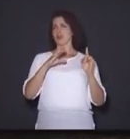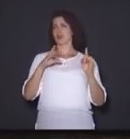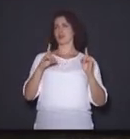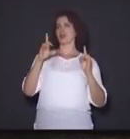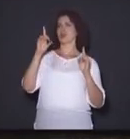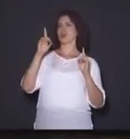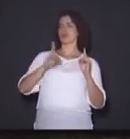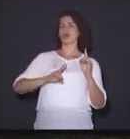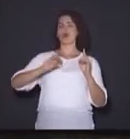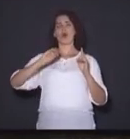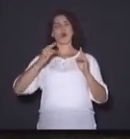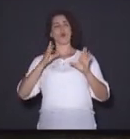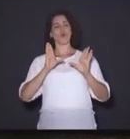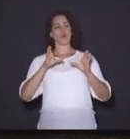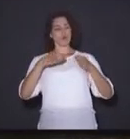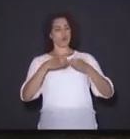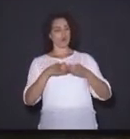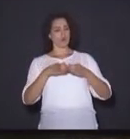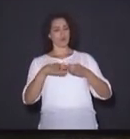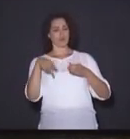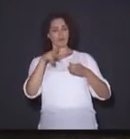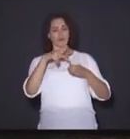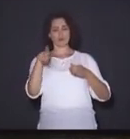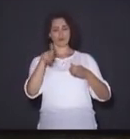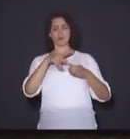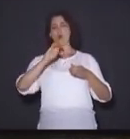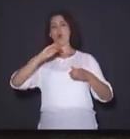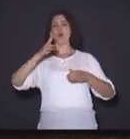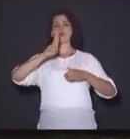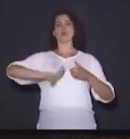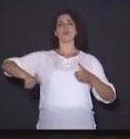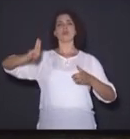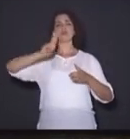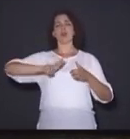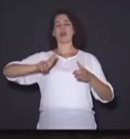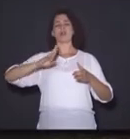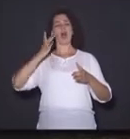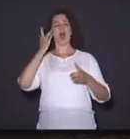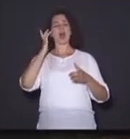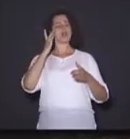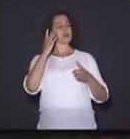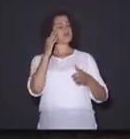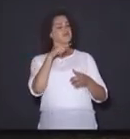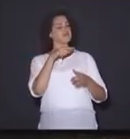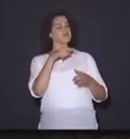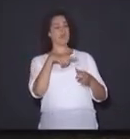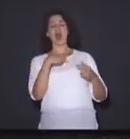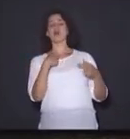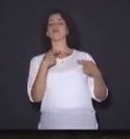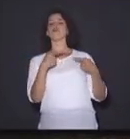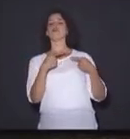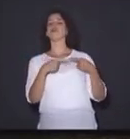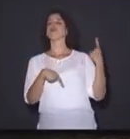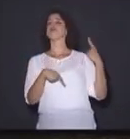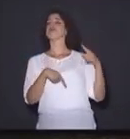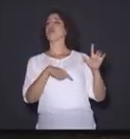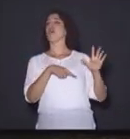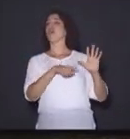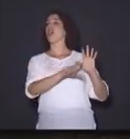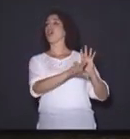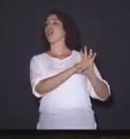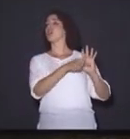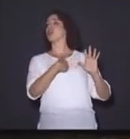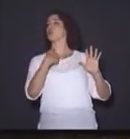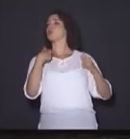um coletivo de educadores o dou uma universidade ela se dá o direito de falar senão eu não concordo eu não